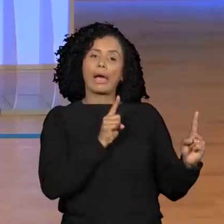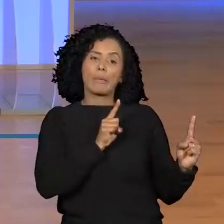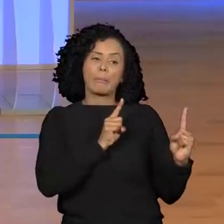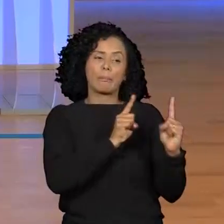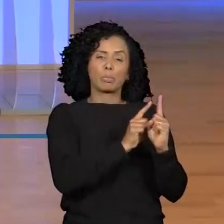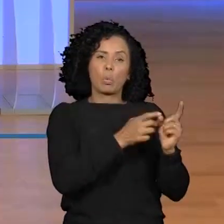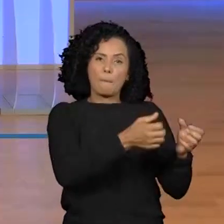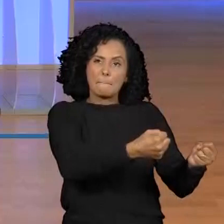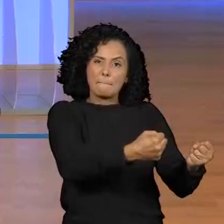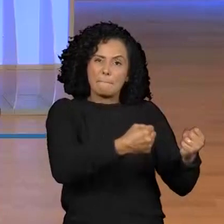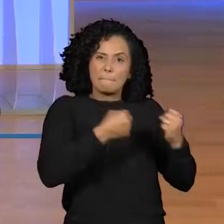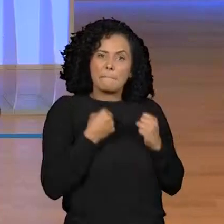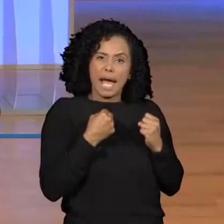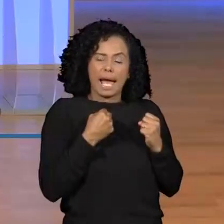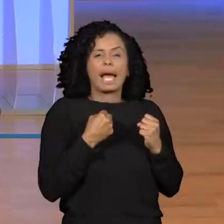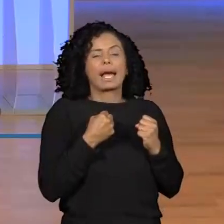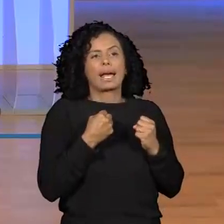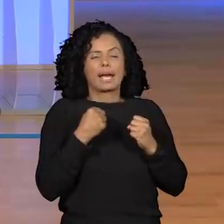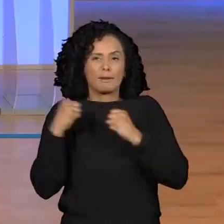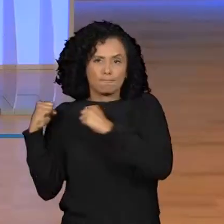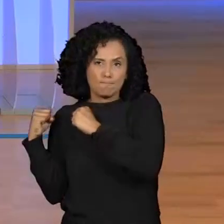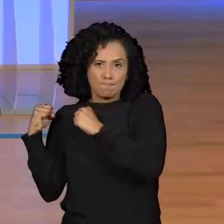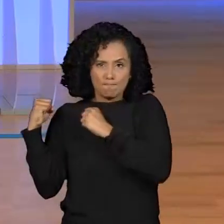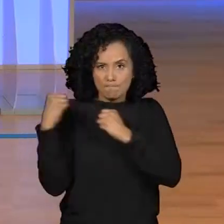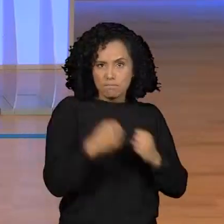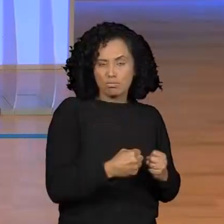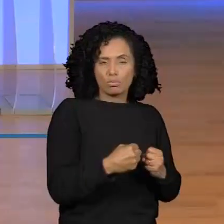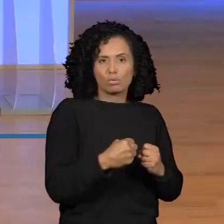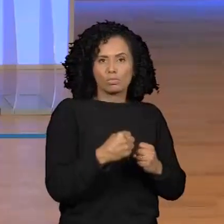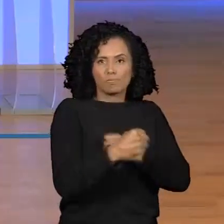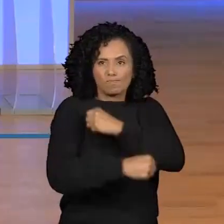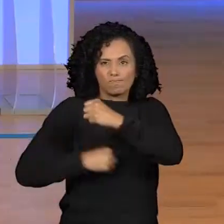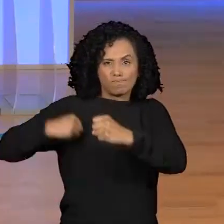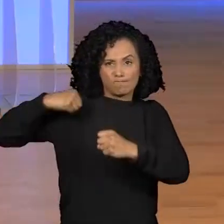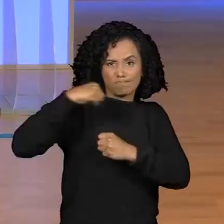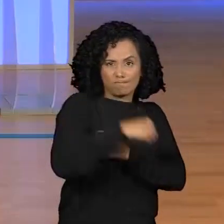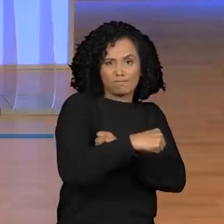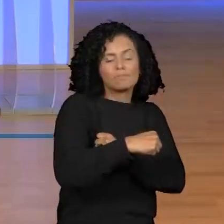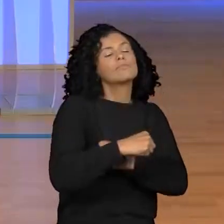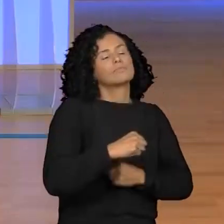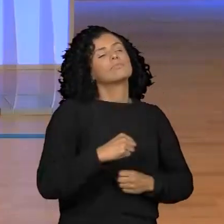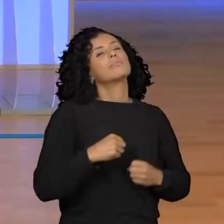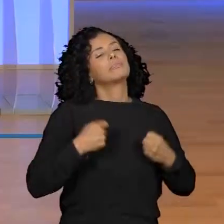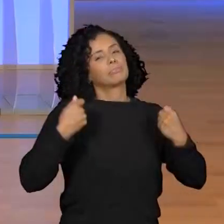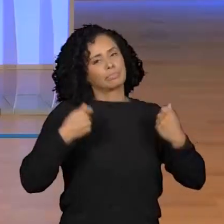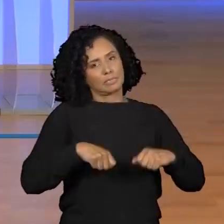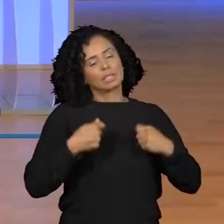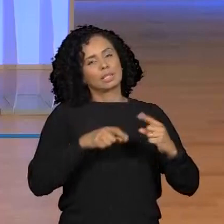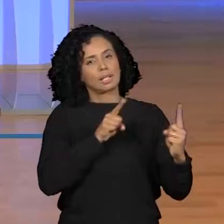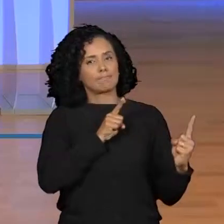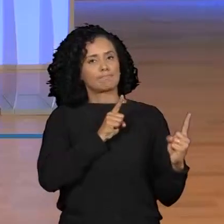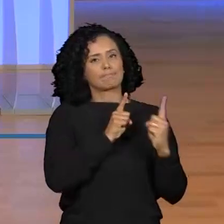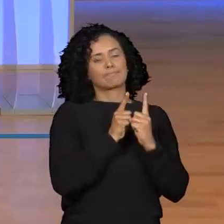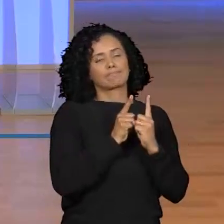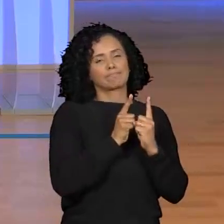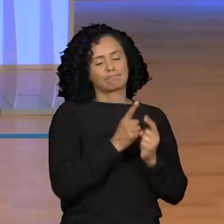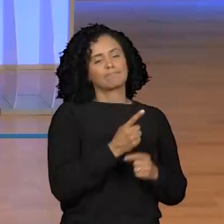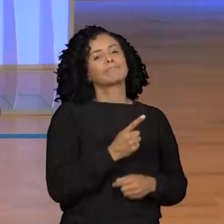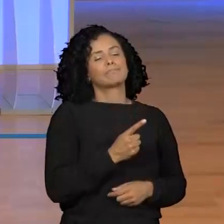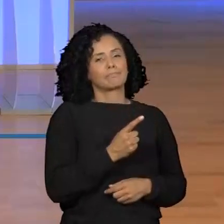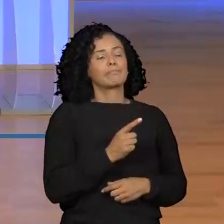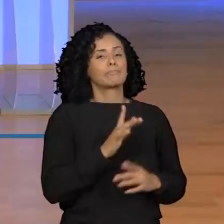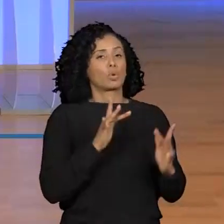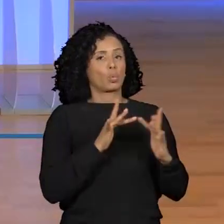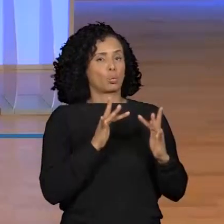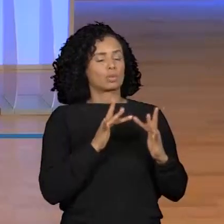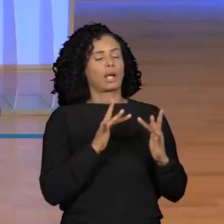puxar o adversário, imobilizá-lo, derrubá-lo. Para isso, eu preciso estar muito próxima do meu adversário. Por isso que as lutas